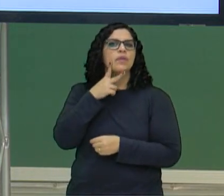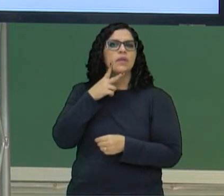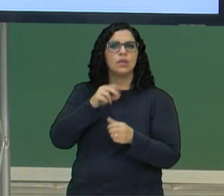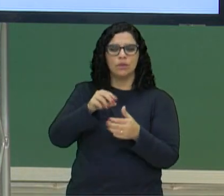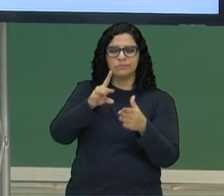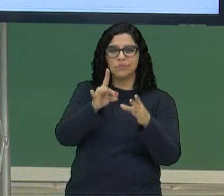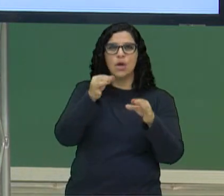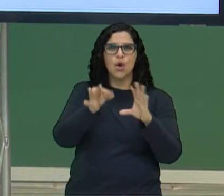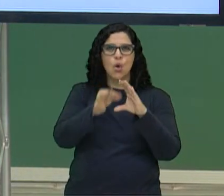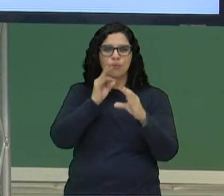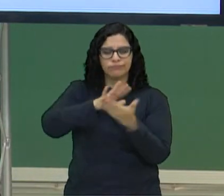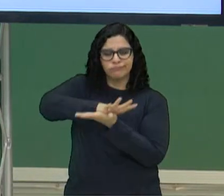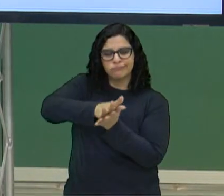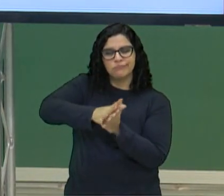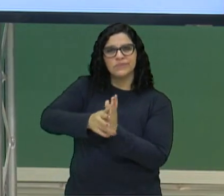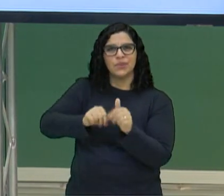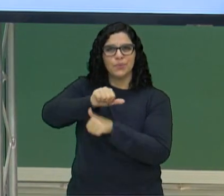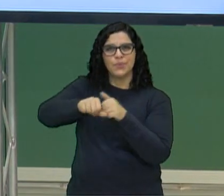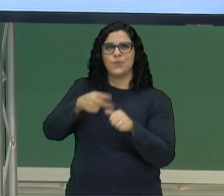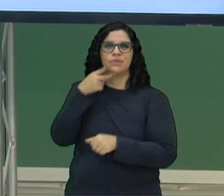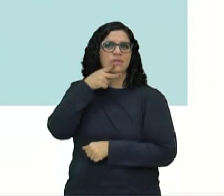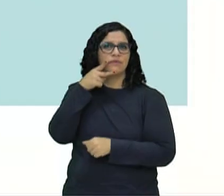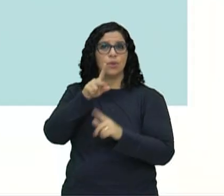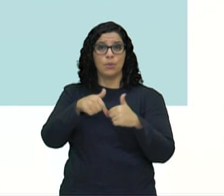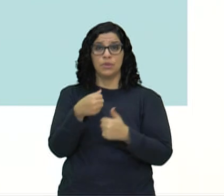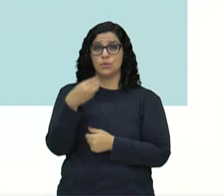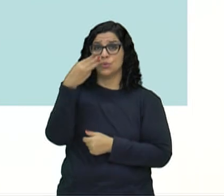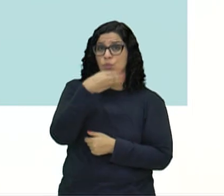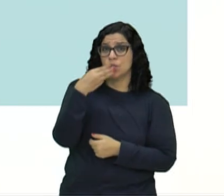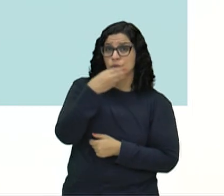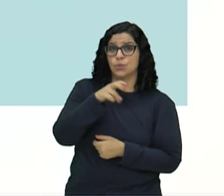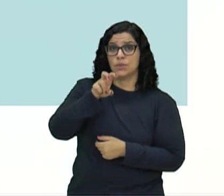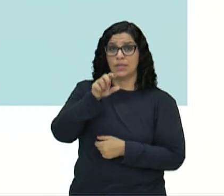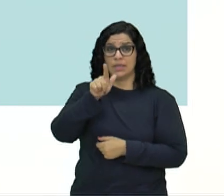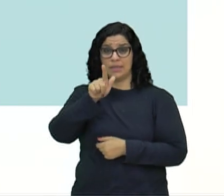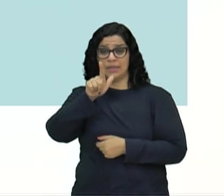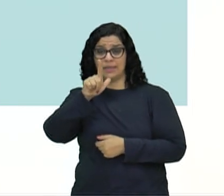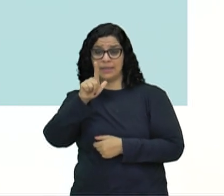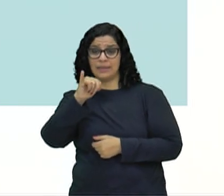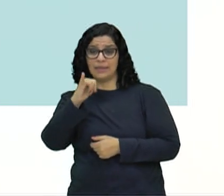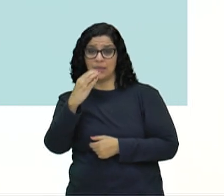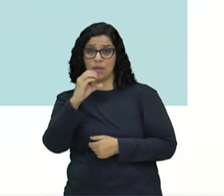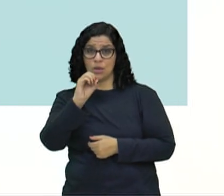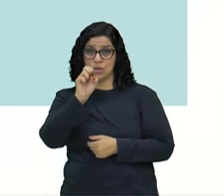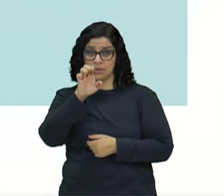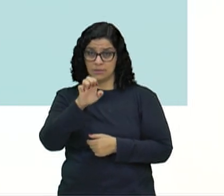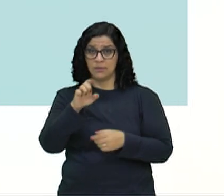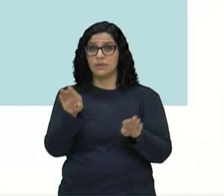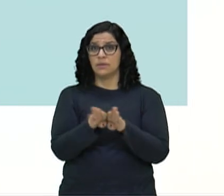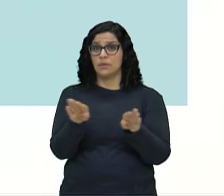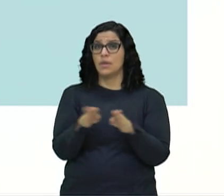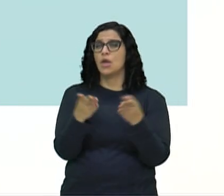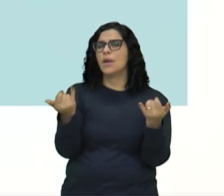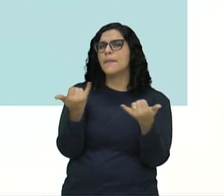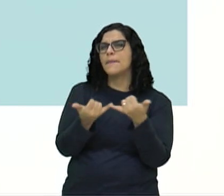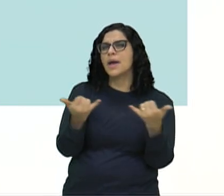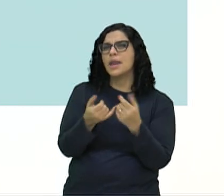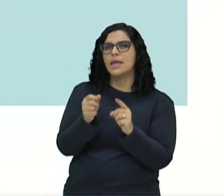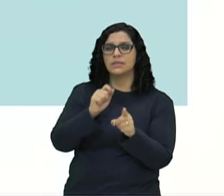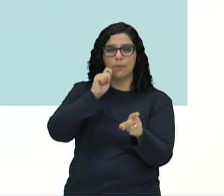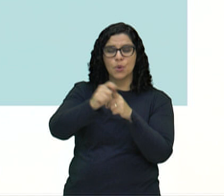gerar o vinho, e assim vai. Então, um açúcar de 5 carbonos, chamada glicose, que é como se fosse um fósforo.